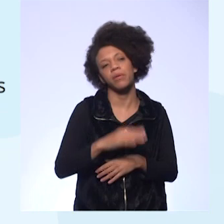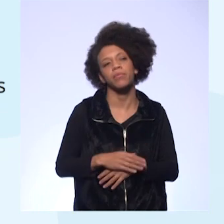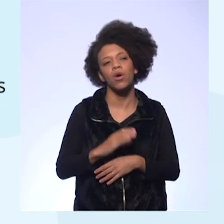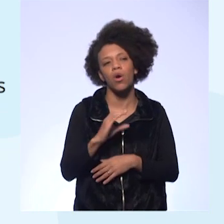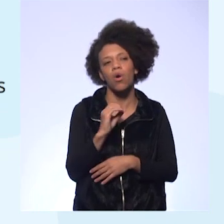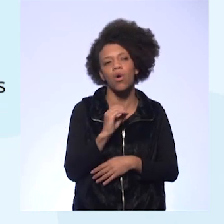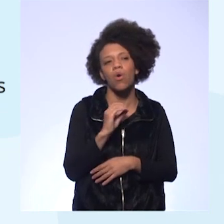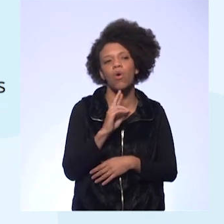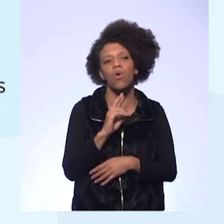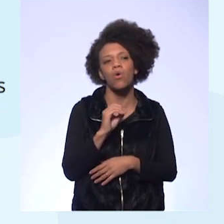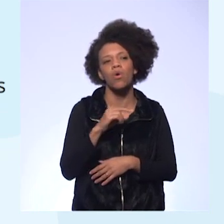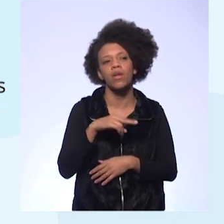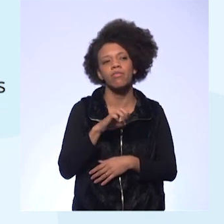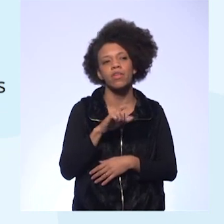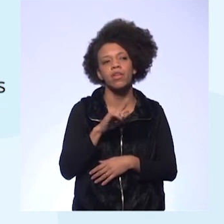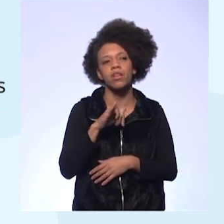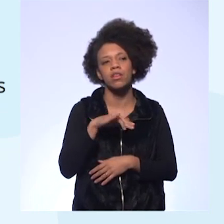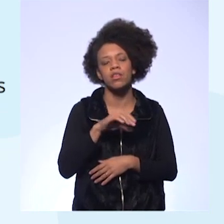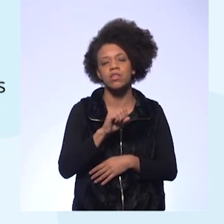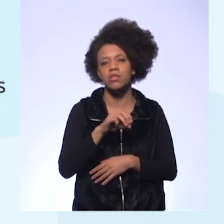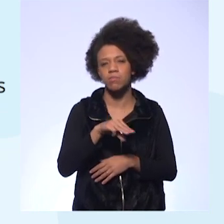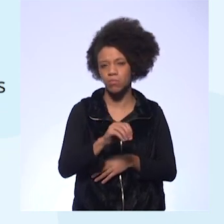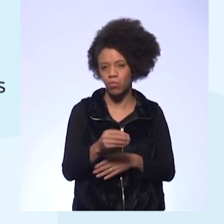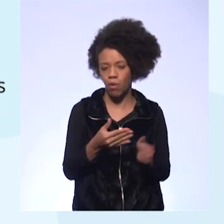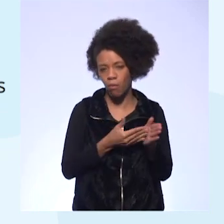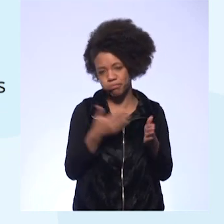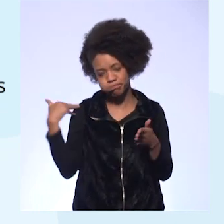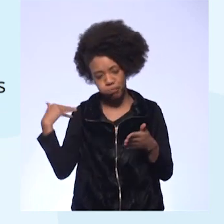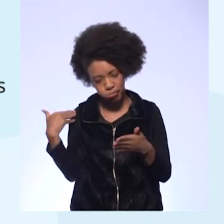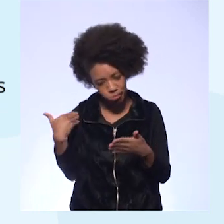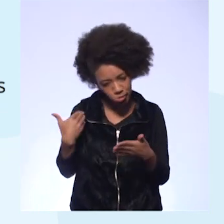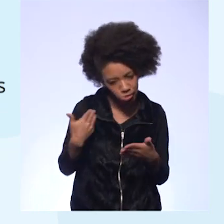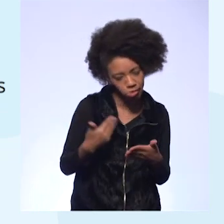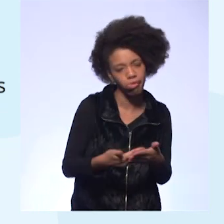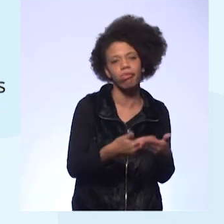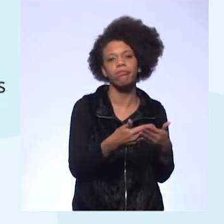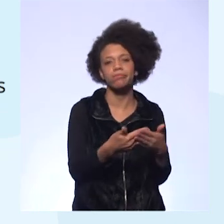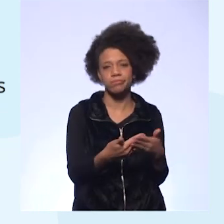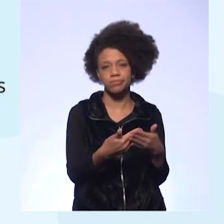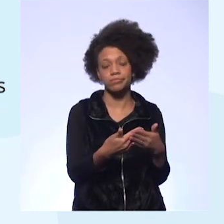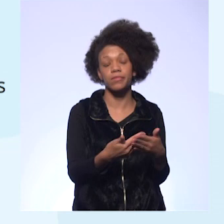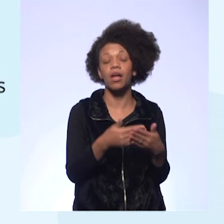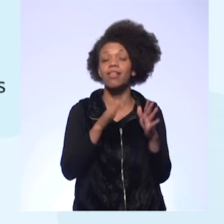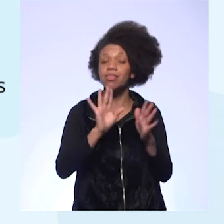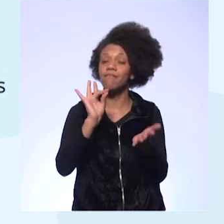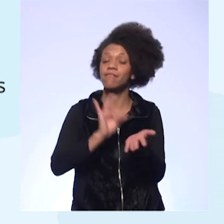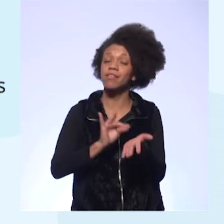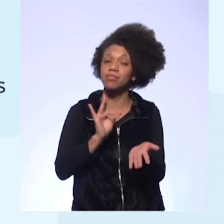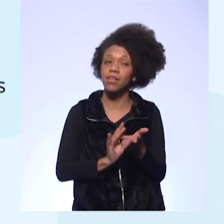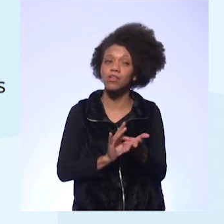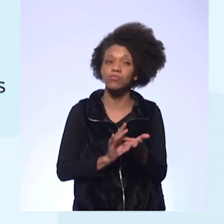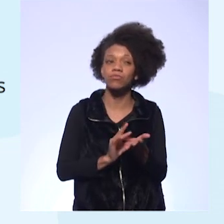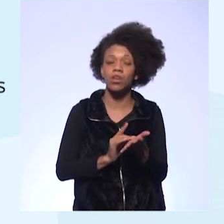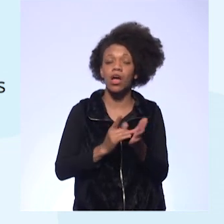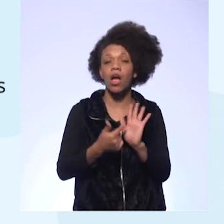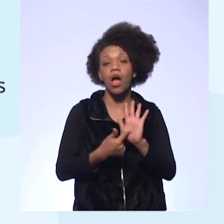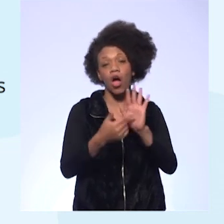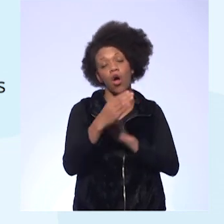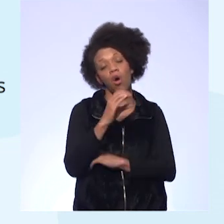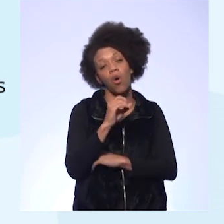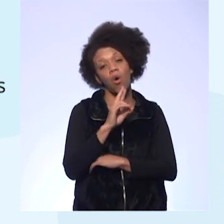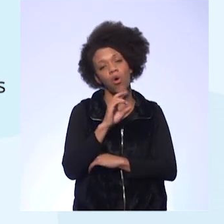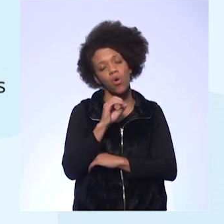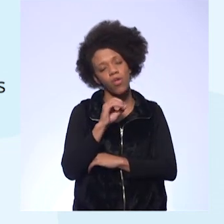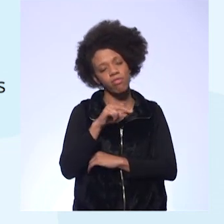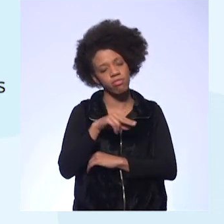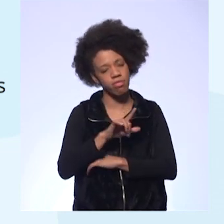do coronelismo, que já vinha se arrastando desde os primeiros anos da República. Na verdade, a figura do coronel ele é